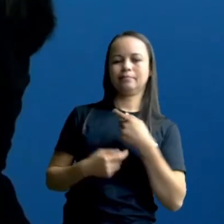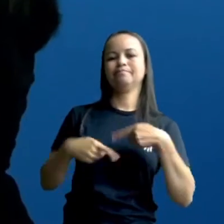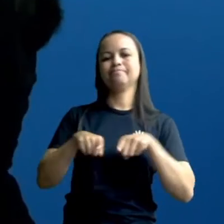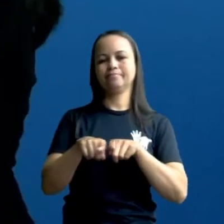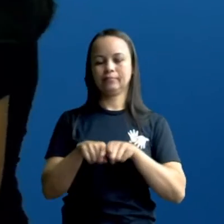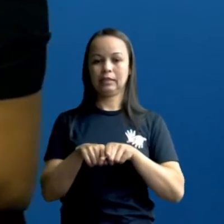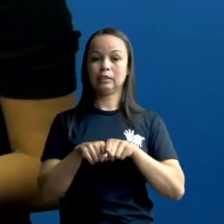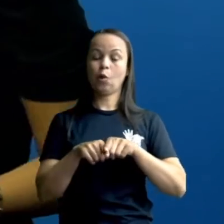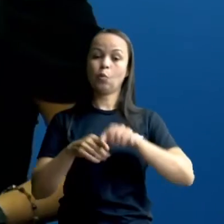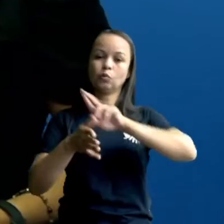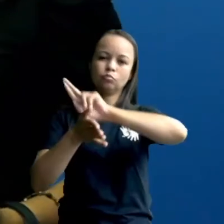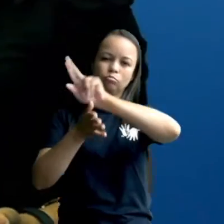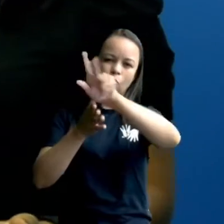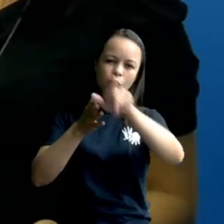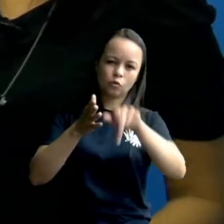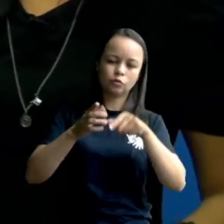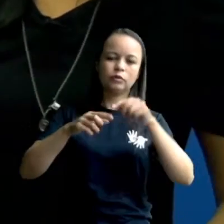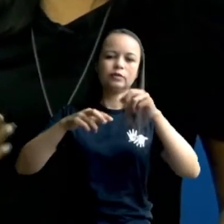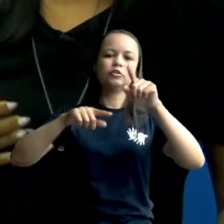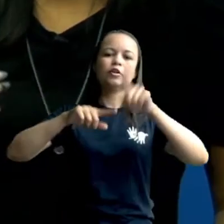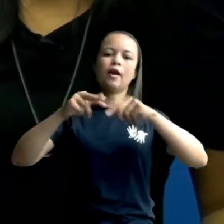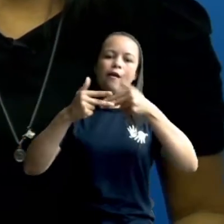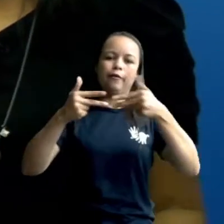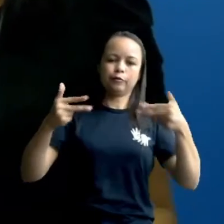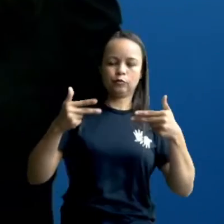esses recursos naturais, eles precisam ser